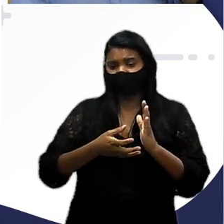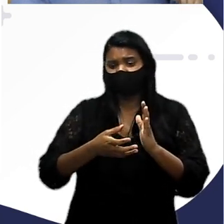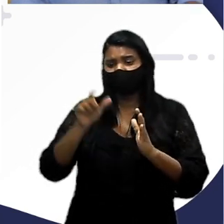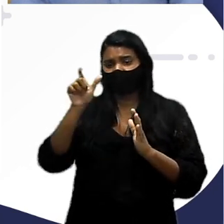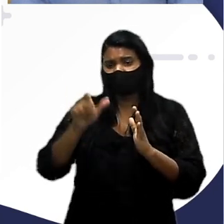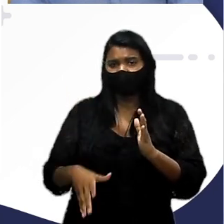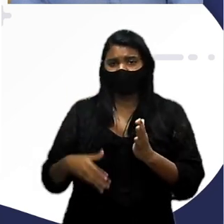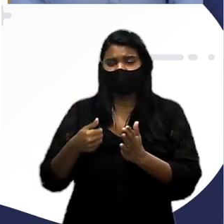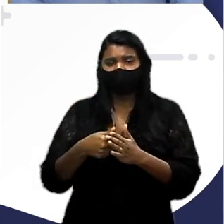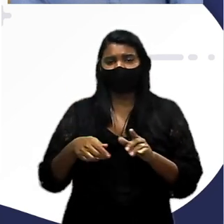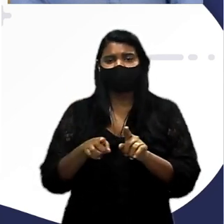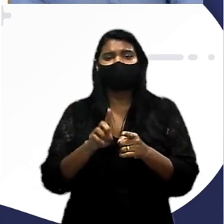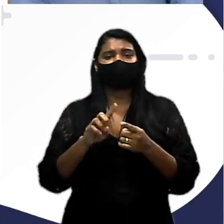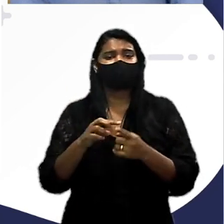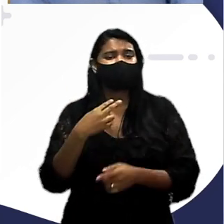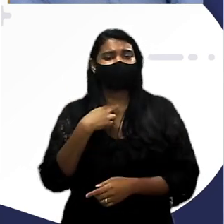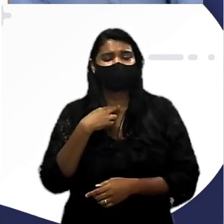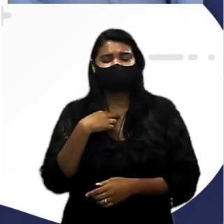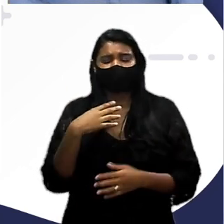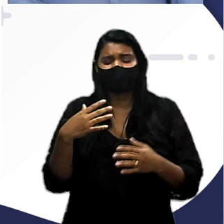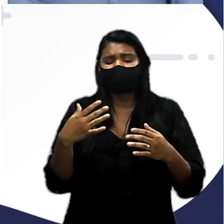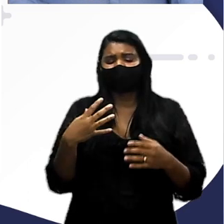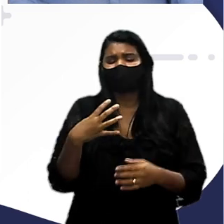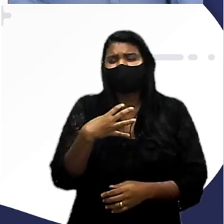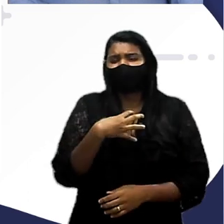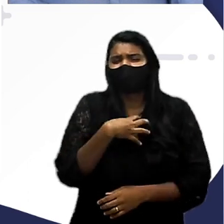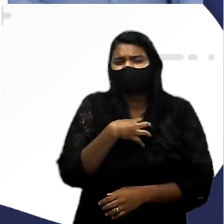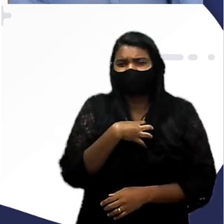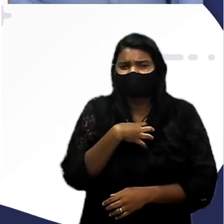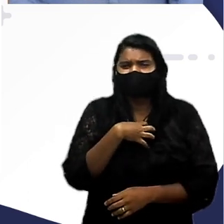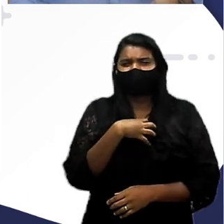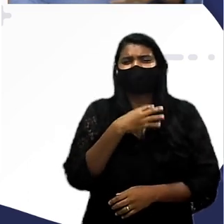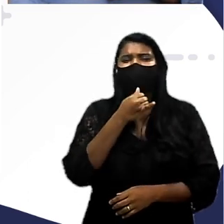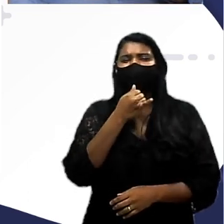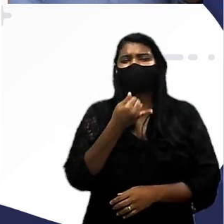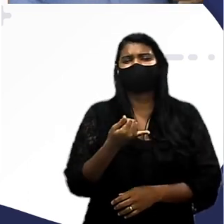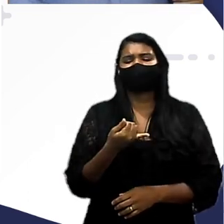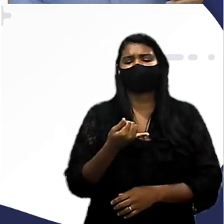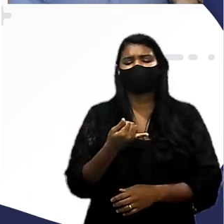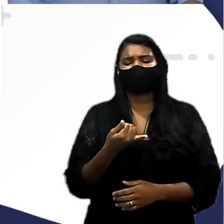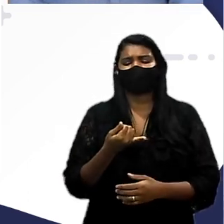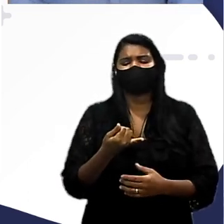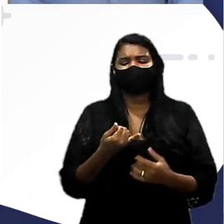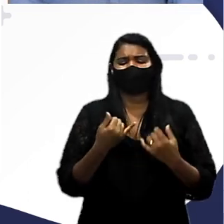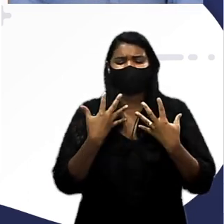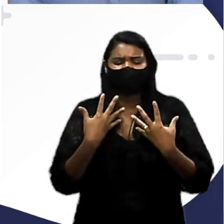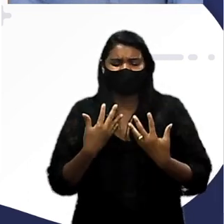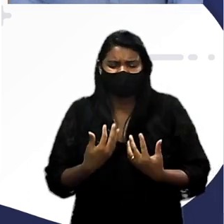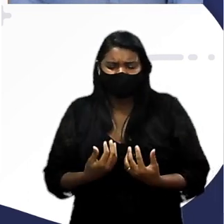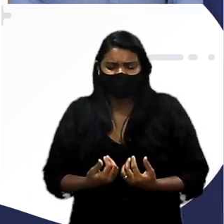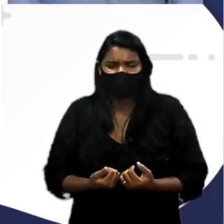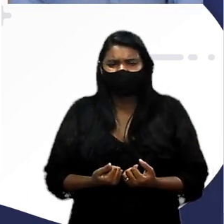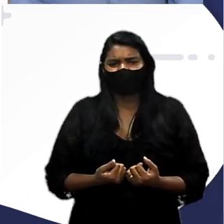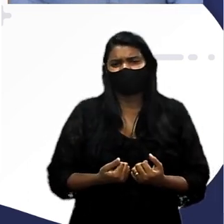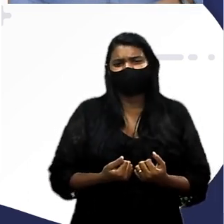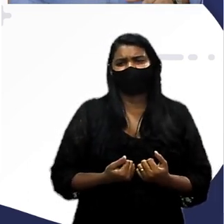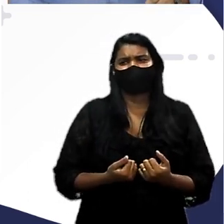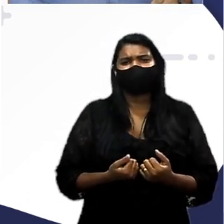seus colaboradores não podem se sentir devidamente esgotados em termos de